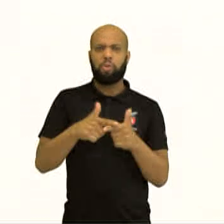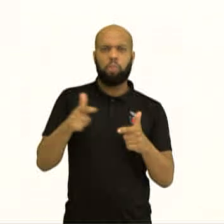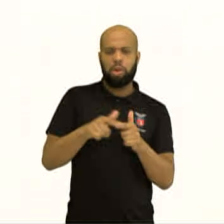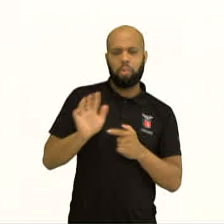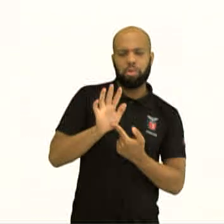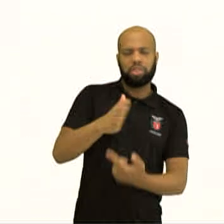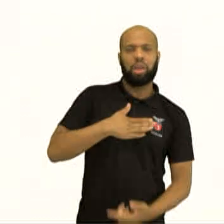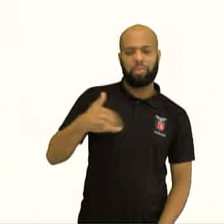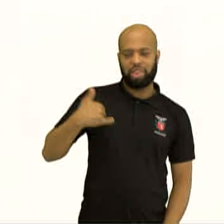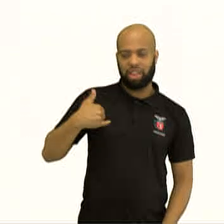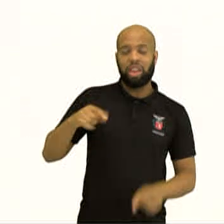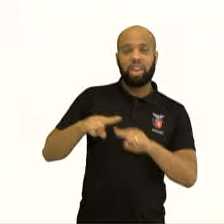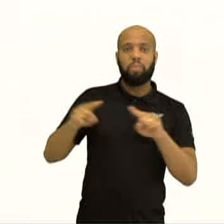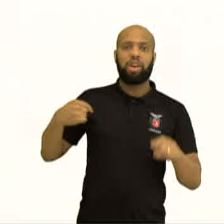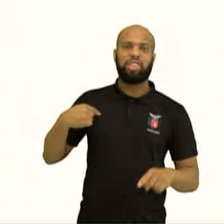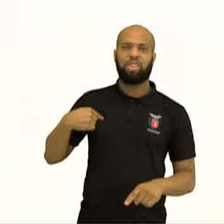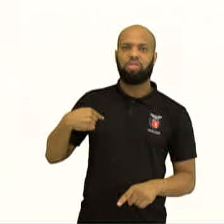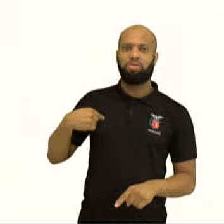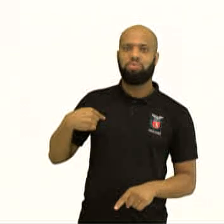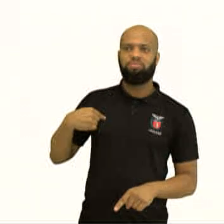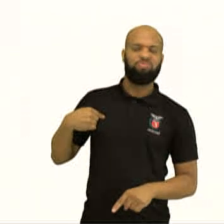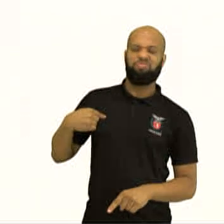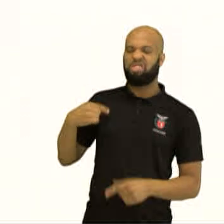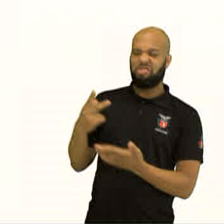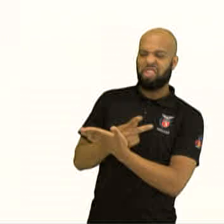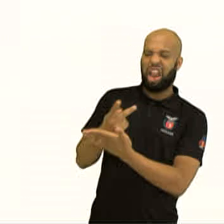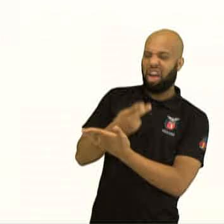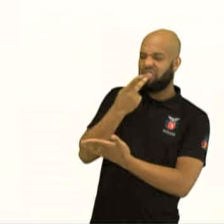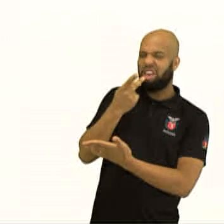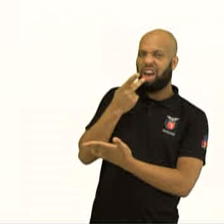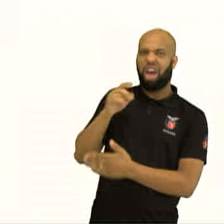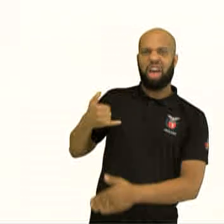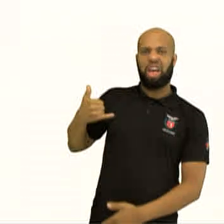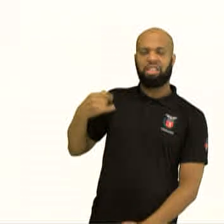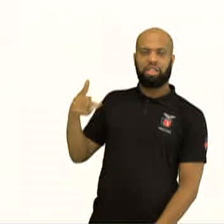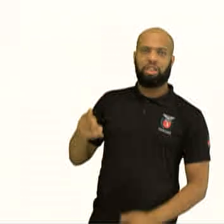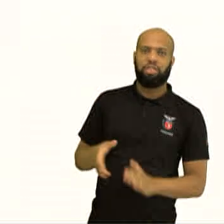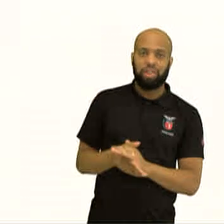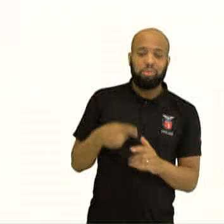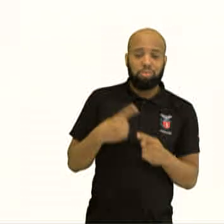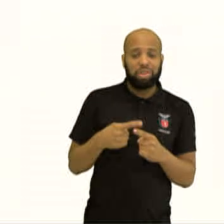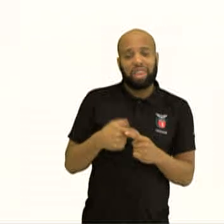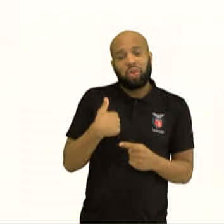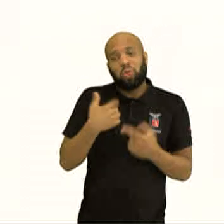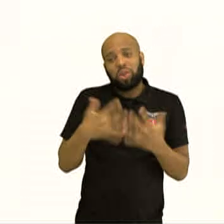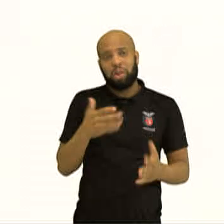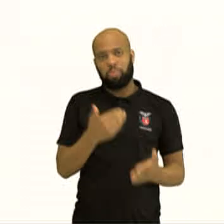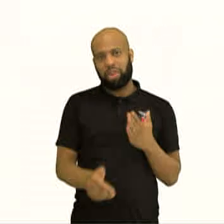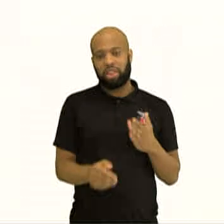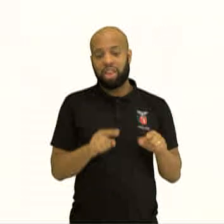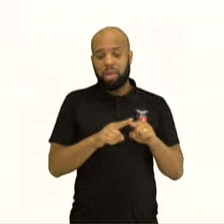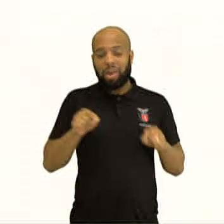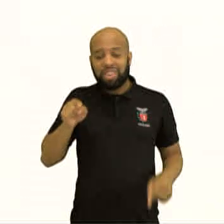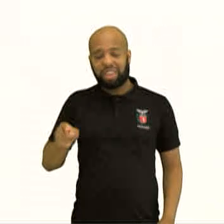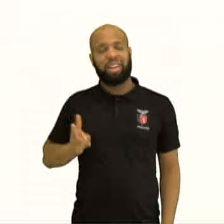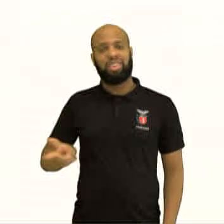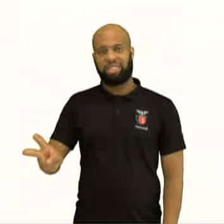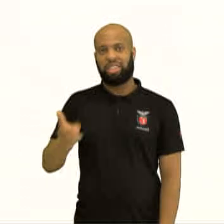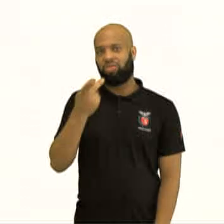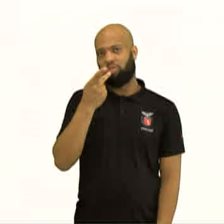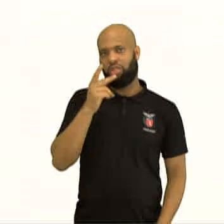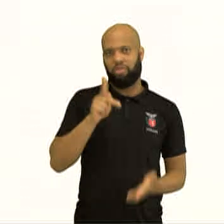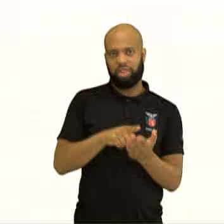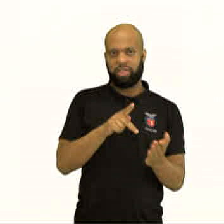com antecedência o que inevitavelmente me aguardava. Mas ela nunca me mentiu. Me